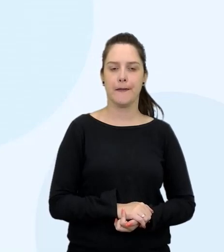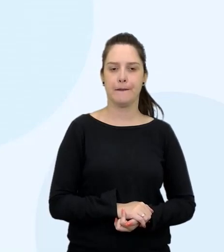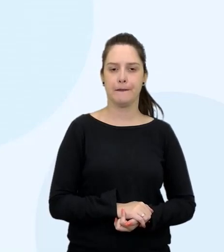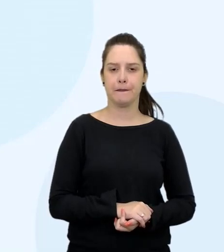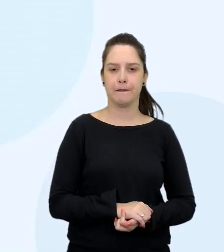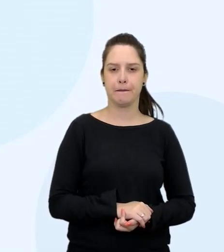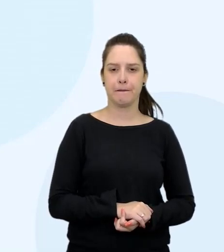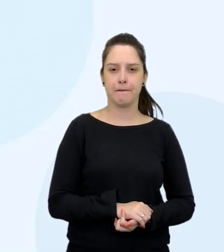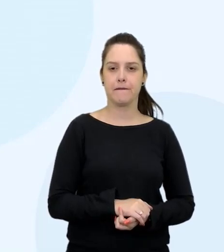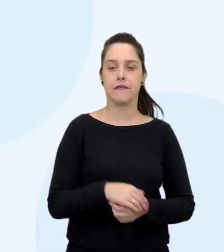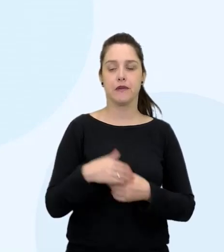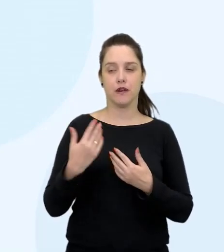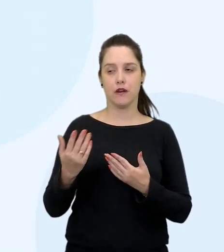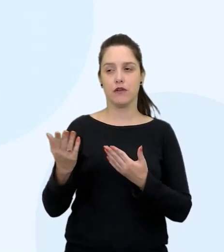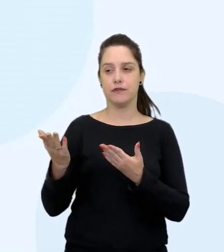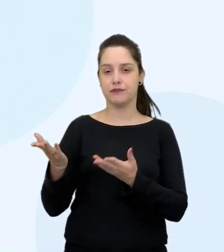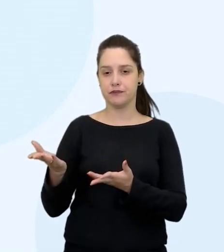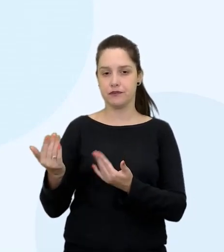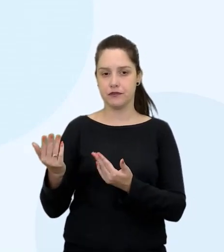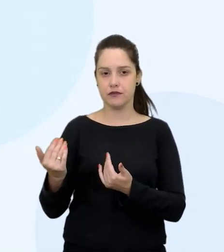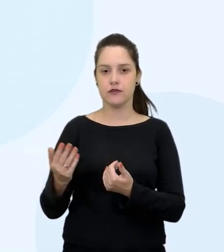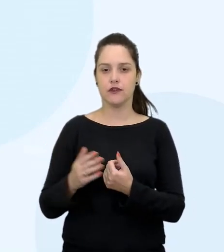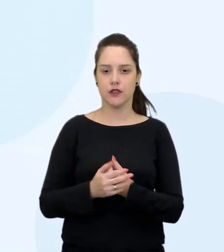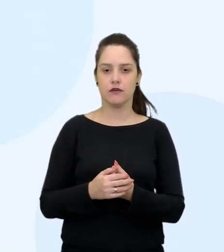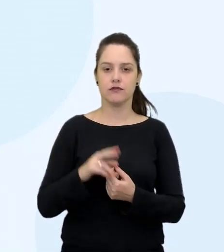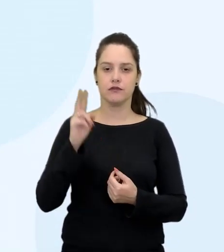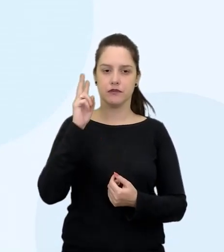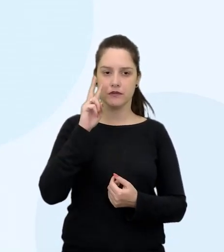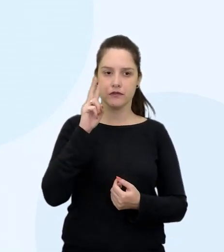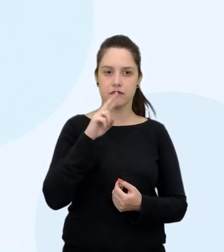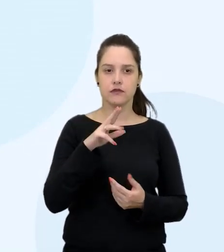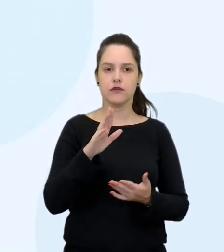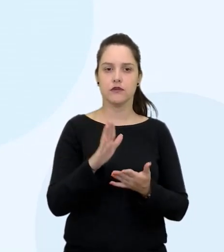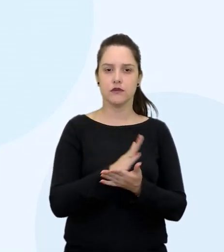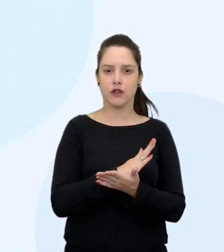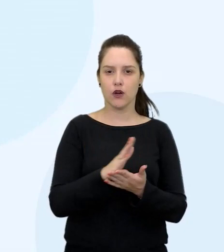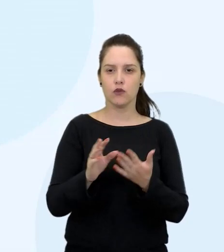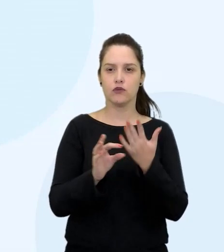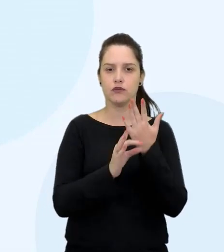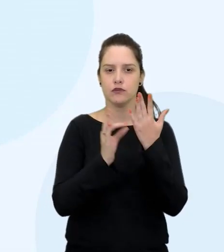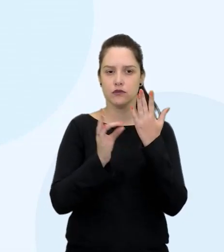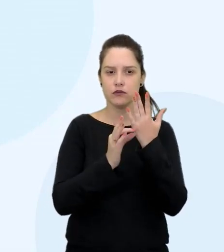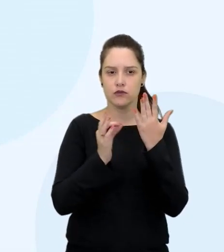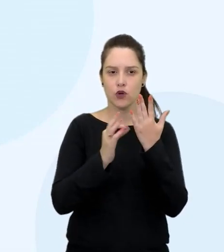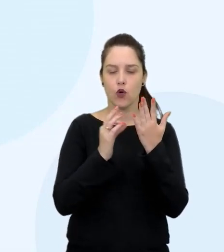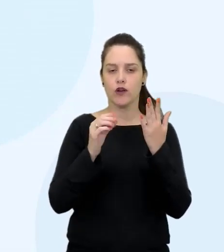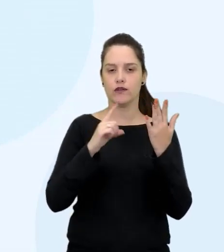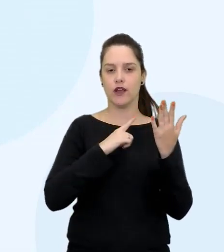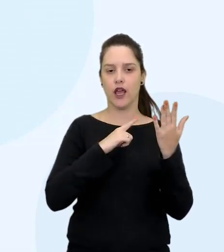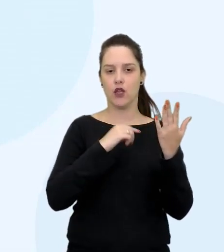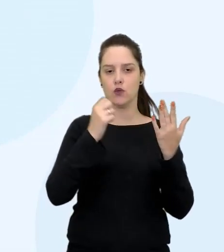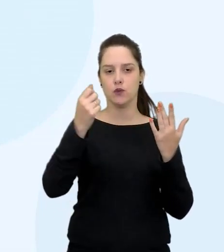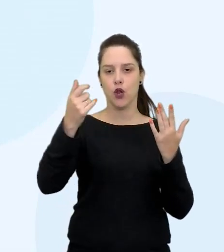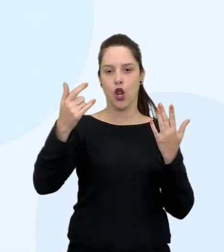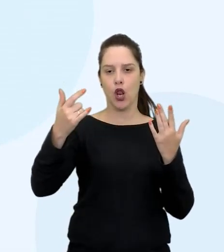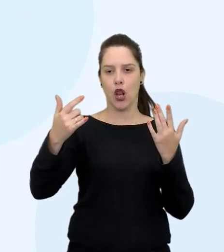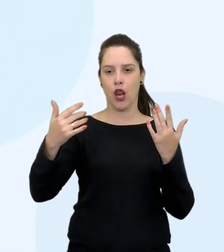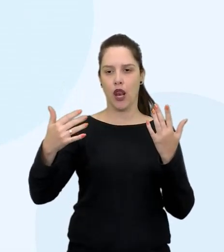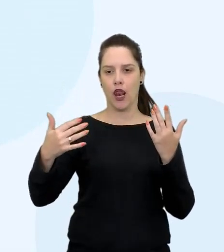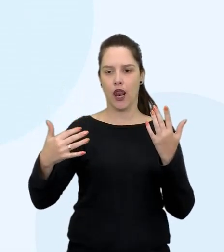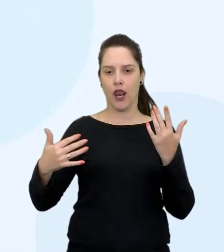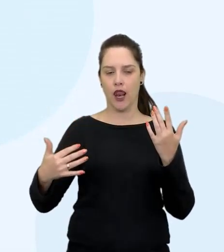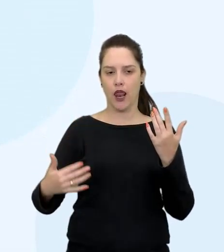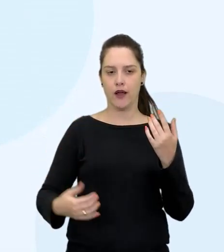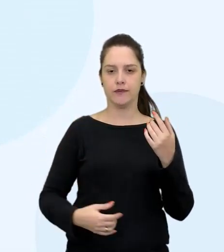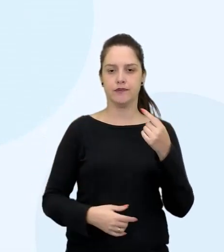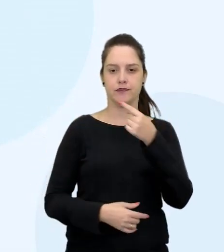o que vai ser para os jogos, o que vai ser de literatura, né? Alguns autores que a gente sugere aí, o Tolkien, C.S. Lewis, o Edgar Allan Poe, Lewis